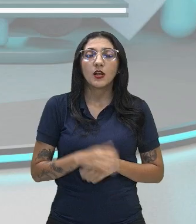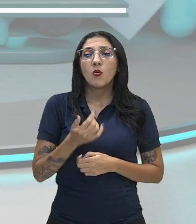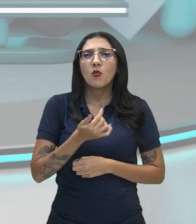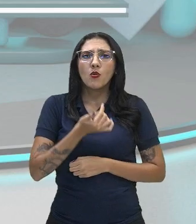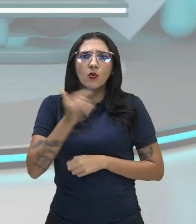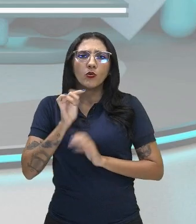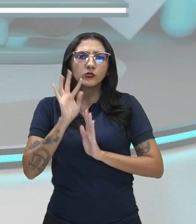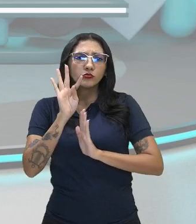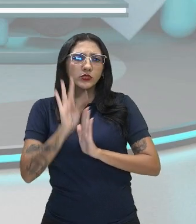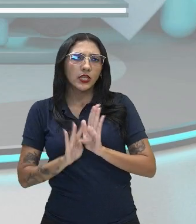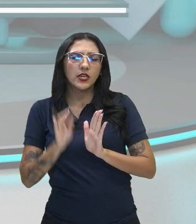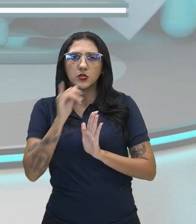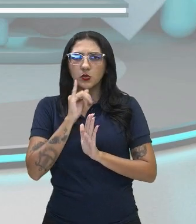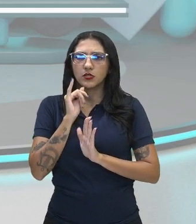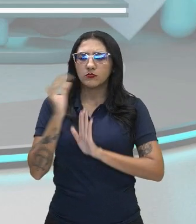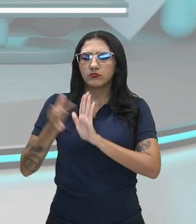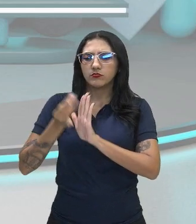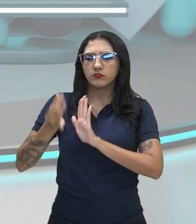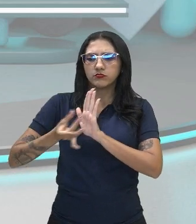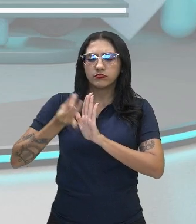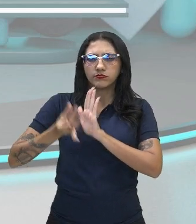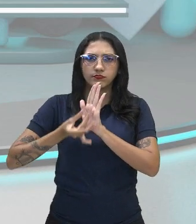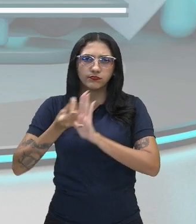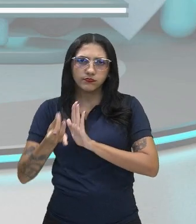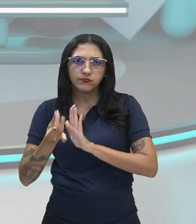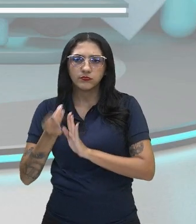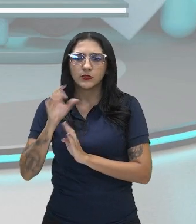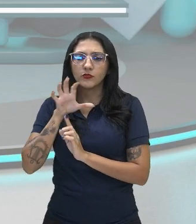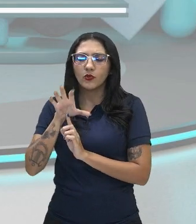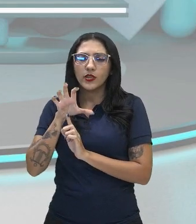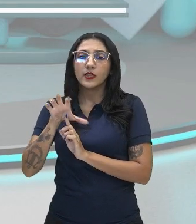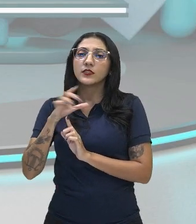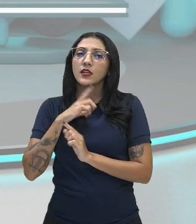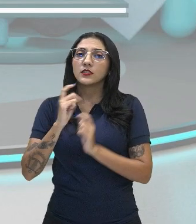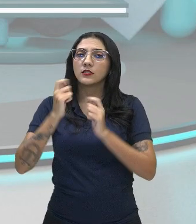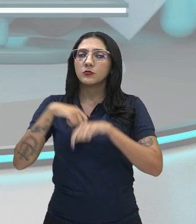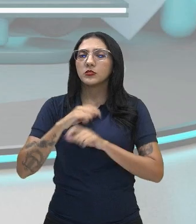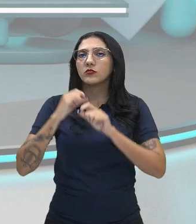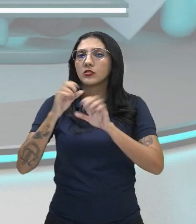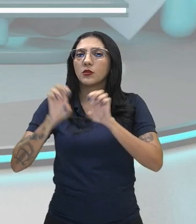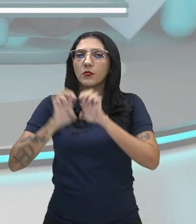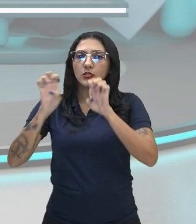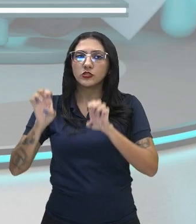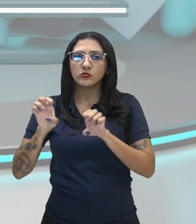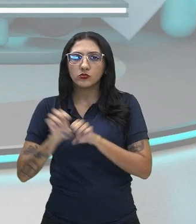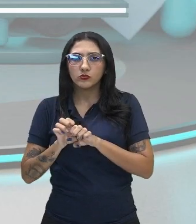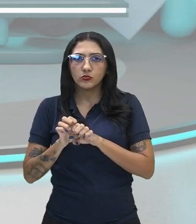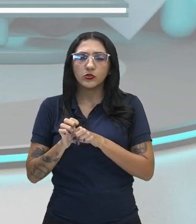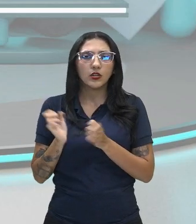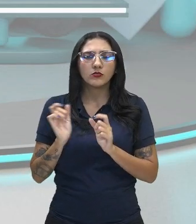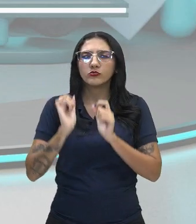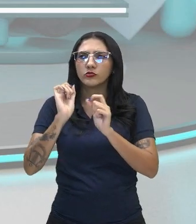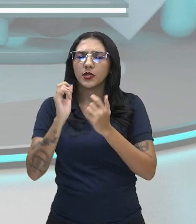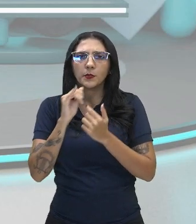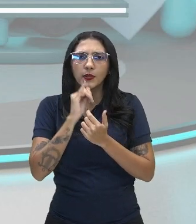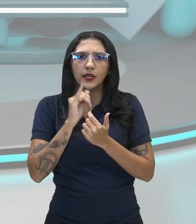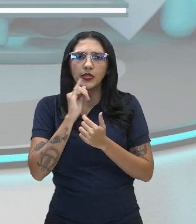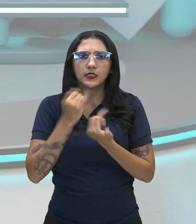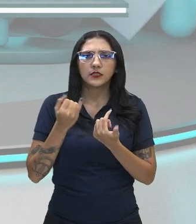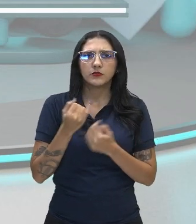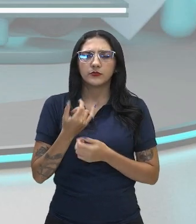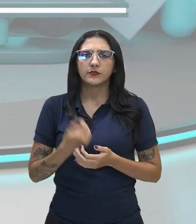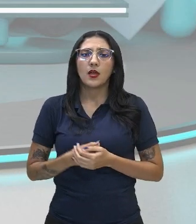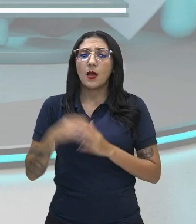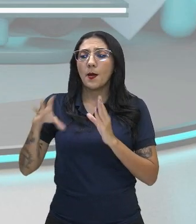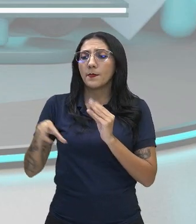texto argumentativo, persuasivo, ele pode ter uma estrutura lógica, né? Com a